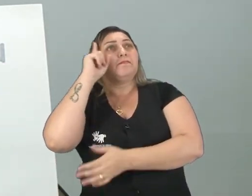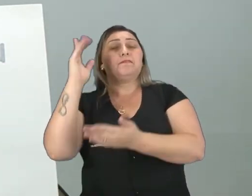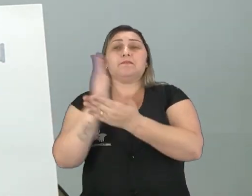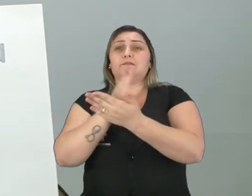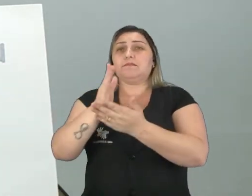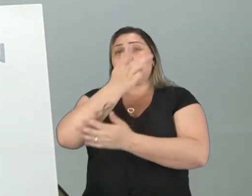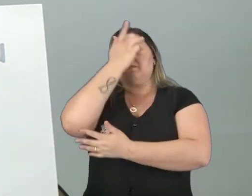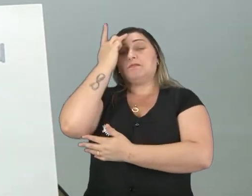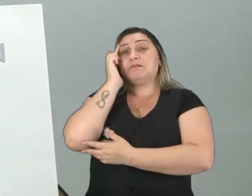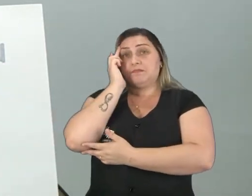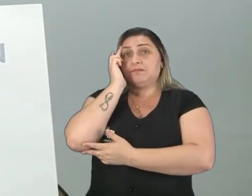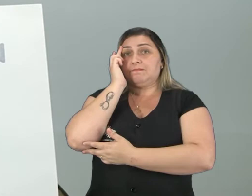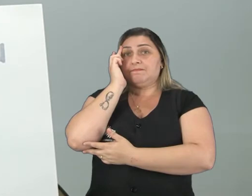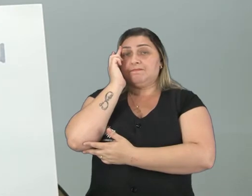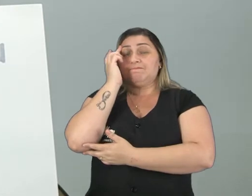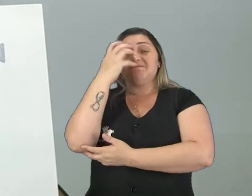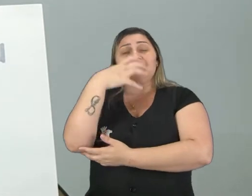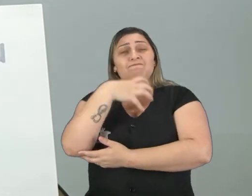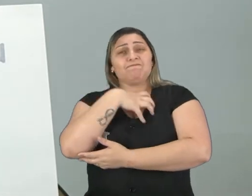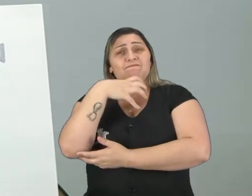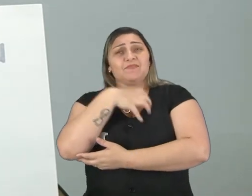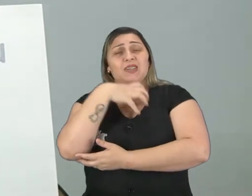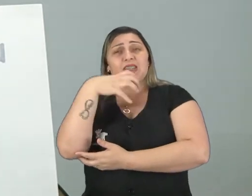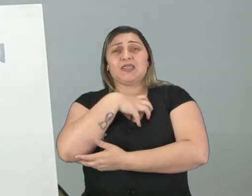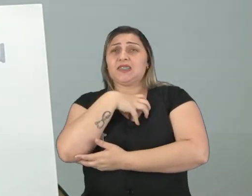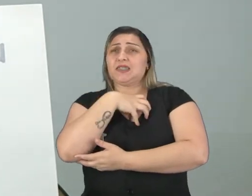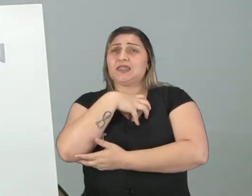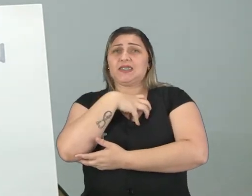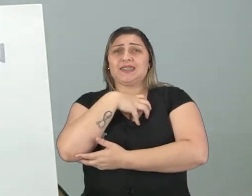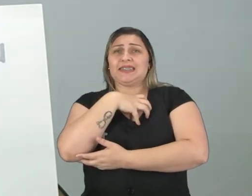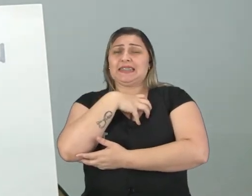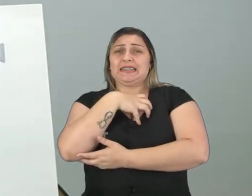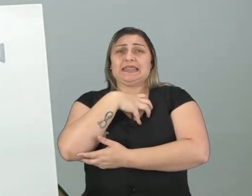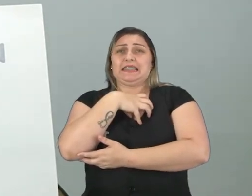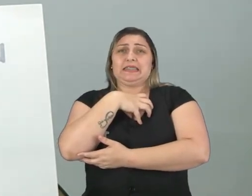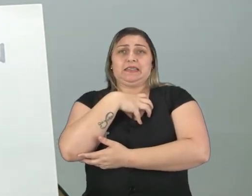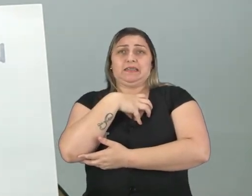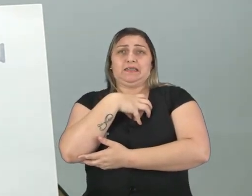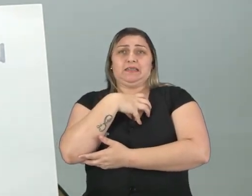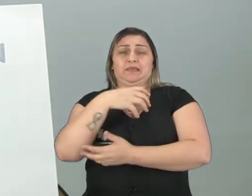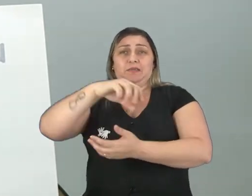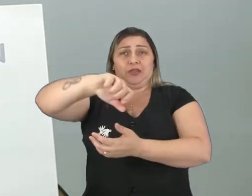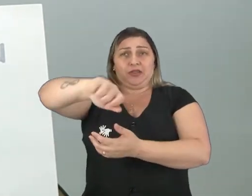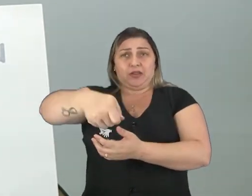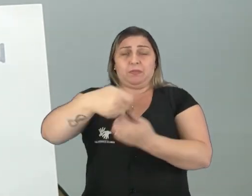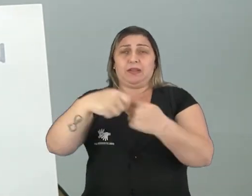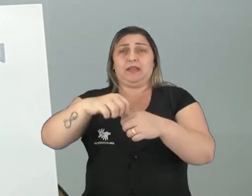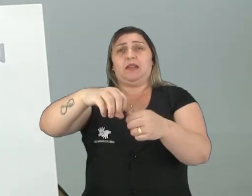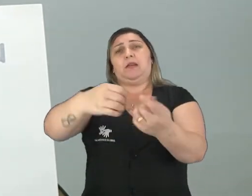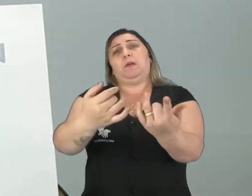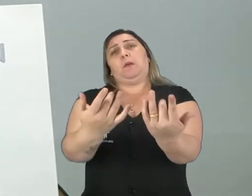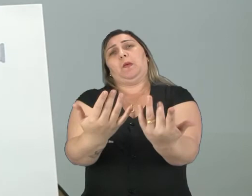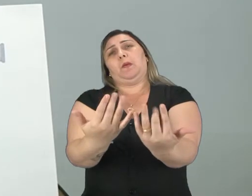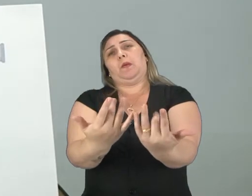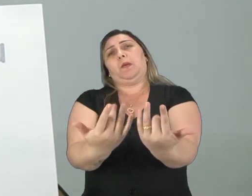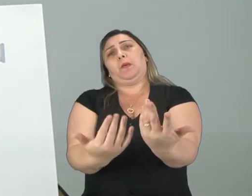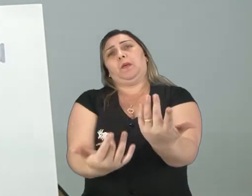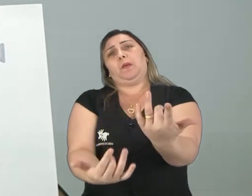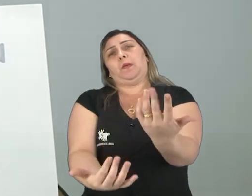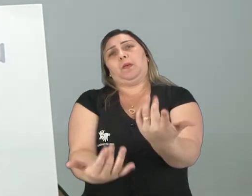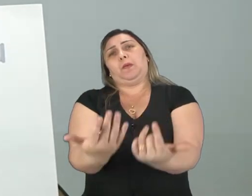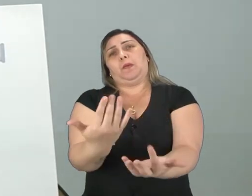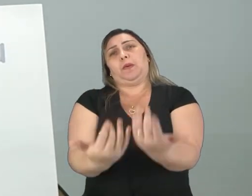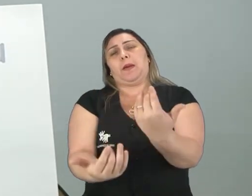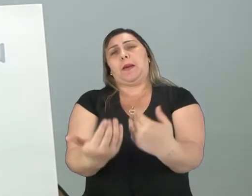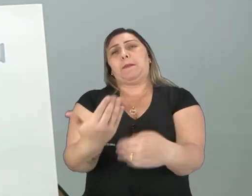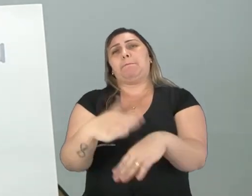Algumas pessoas sentem um pouco de incômodo ao fechar a torneira, ao lavar uma louça, preferem então deixar a torneira ali aberta, porque